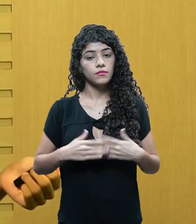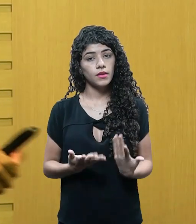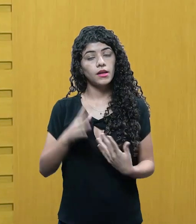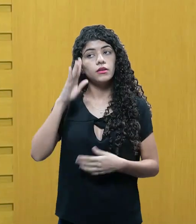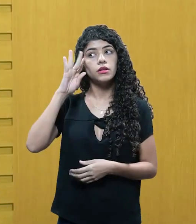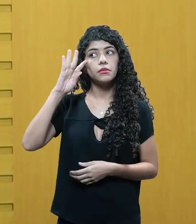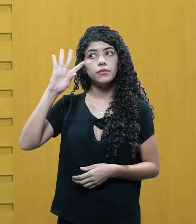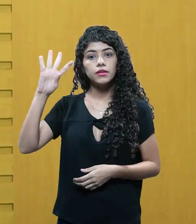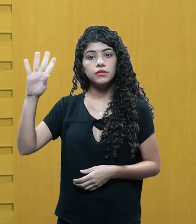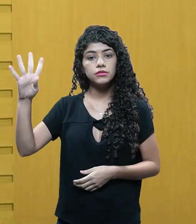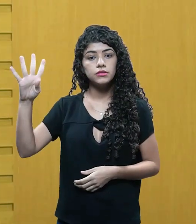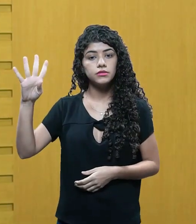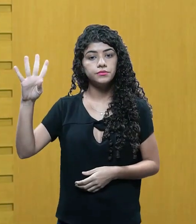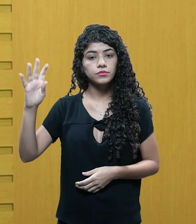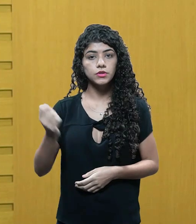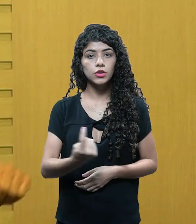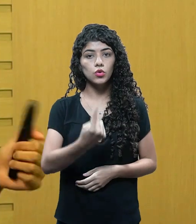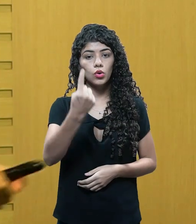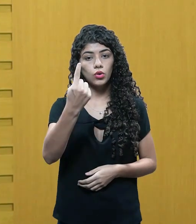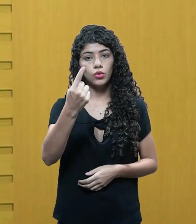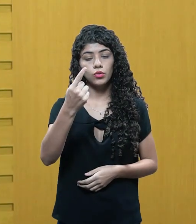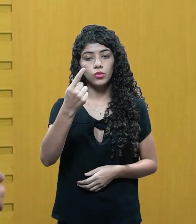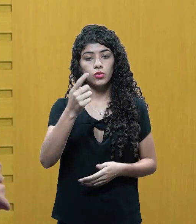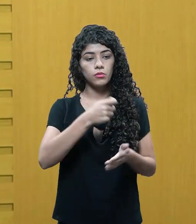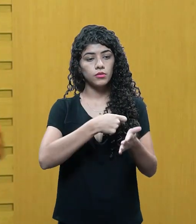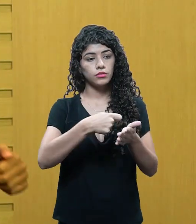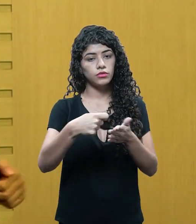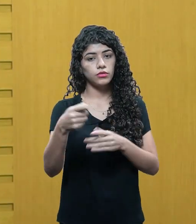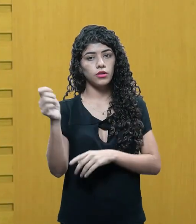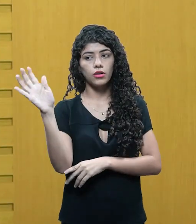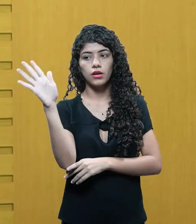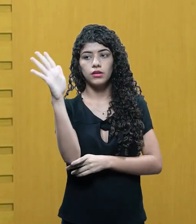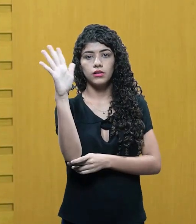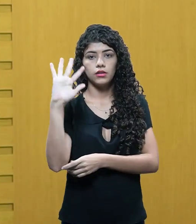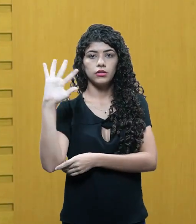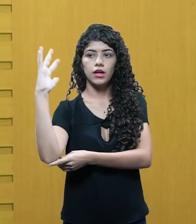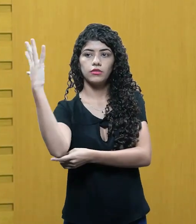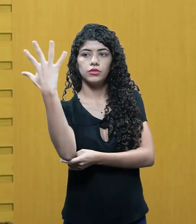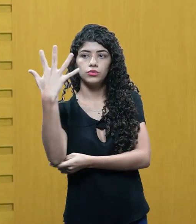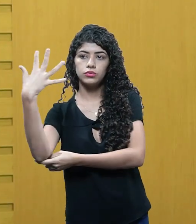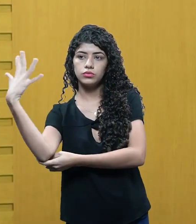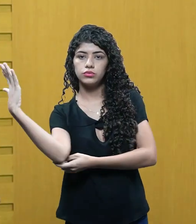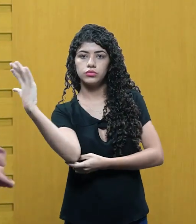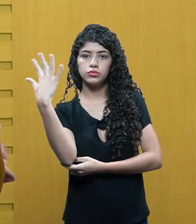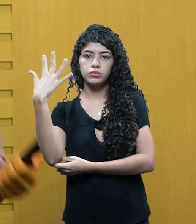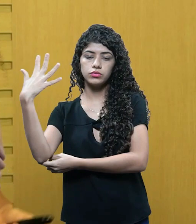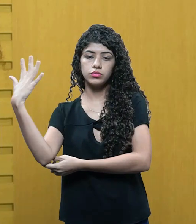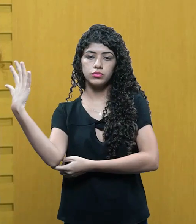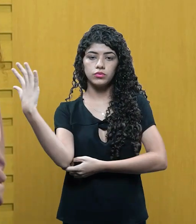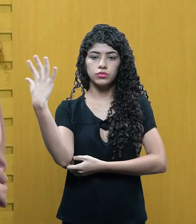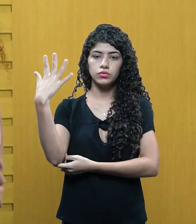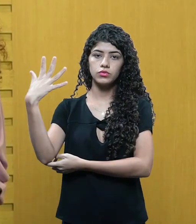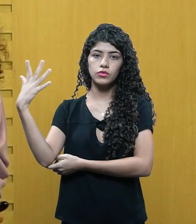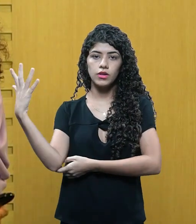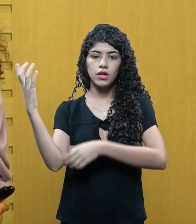Aí imaginei lá, eu posso colocar numa linha árvores balançando enquanto um bando de pássaros, árvores